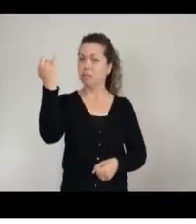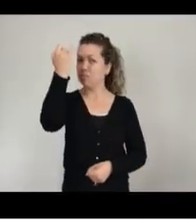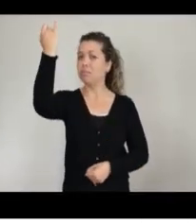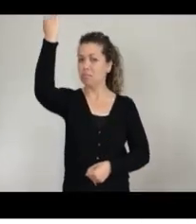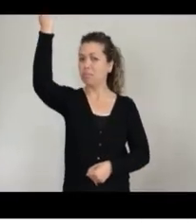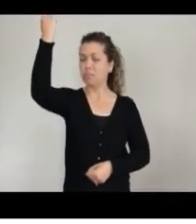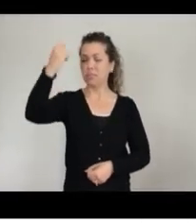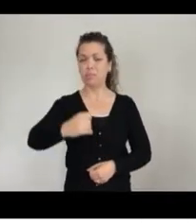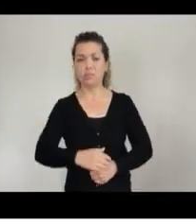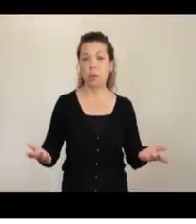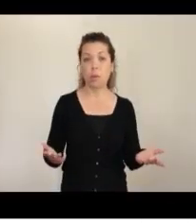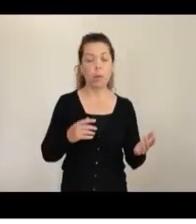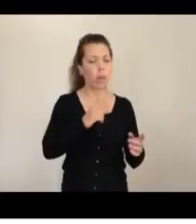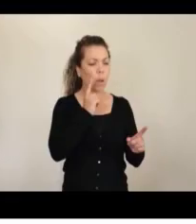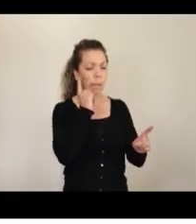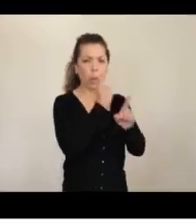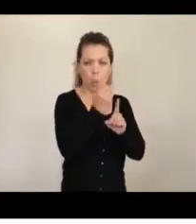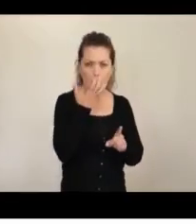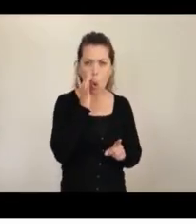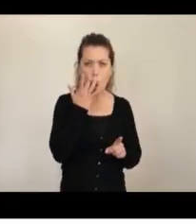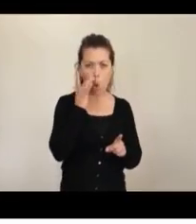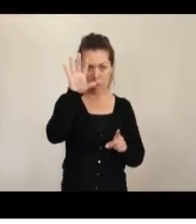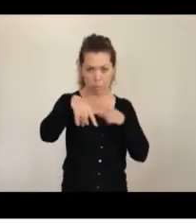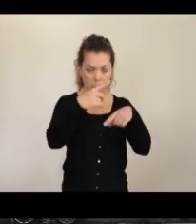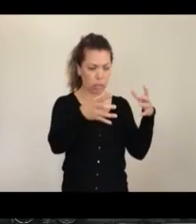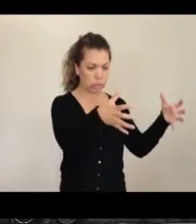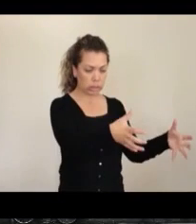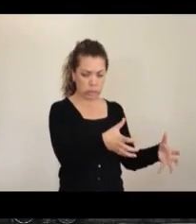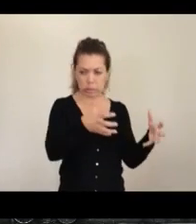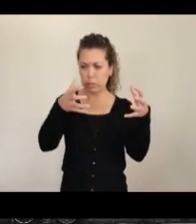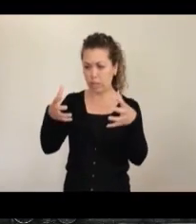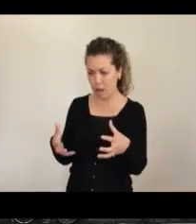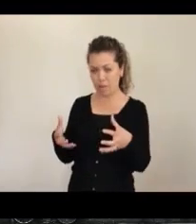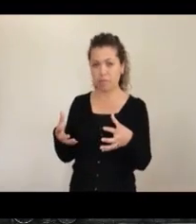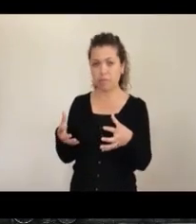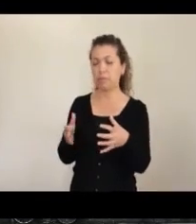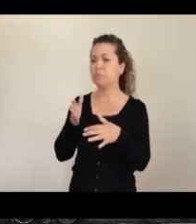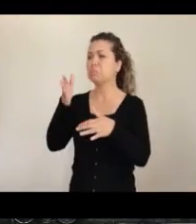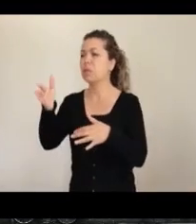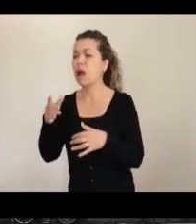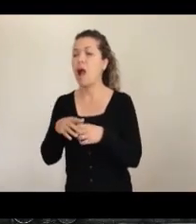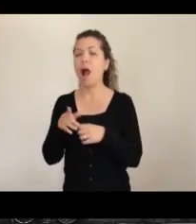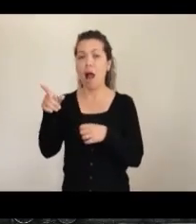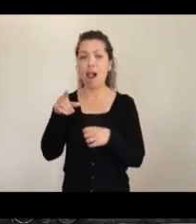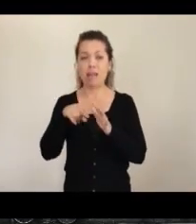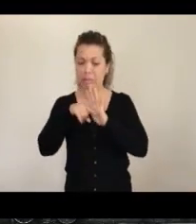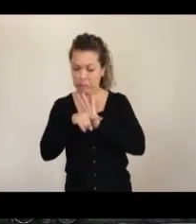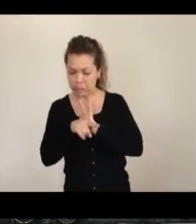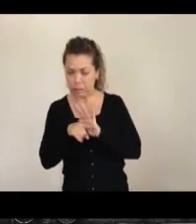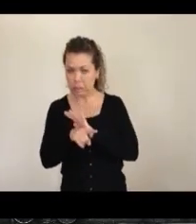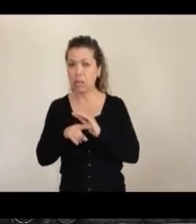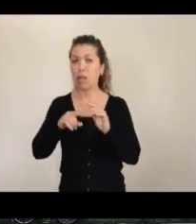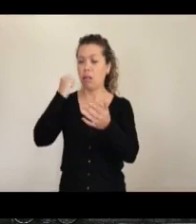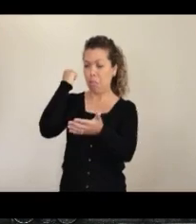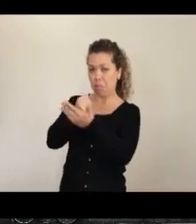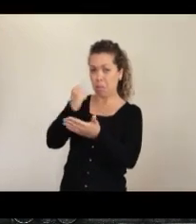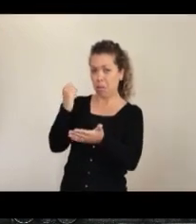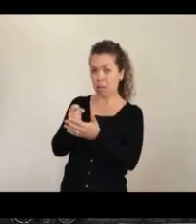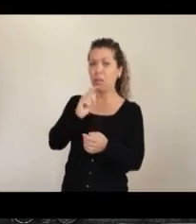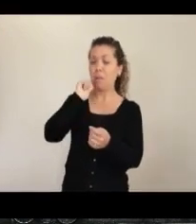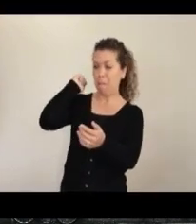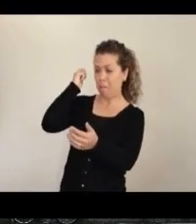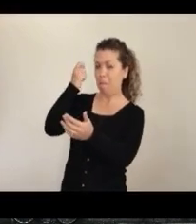da cidade diz respeito não apenas ao enfraquecimento da produção do arroz, embora guarde estreita relação com isso. Iguape, que